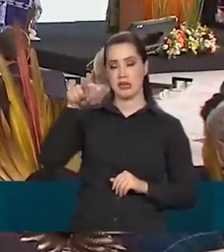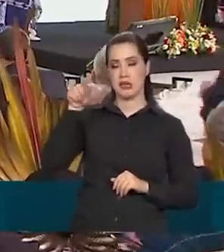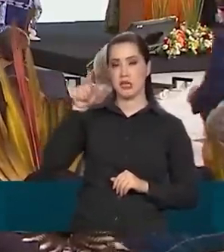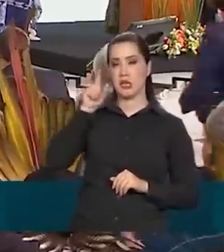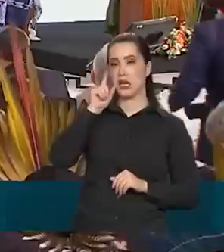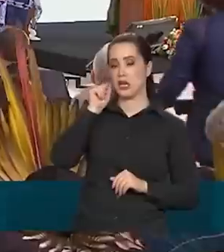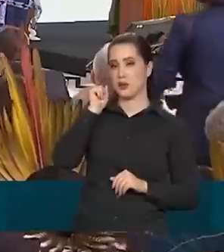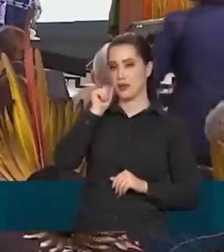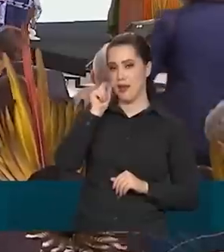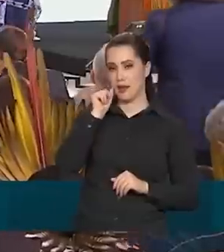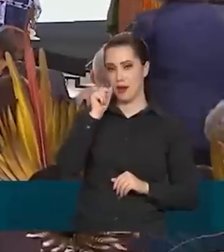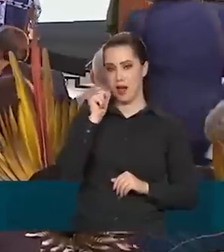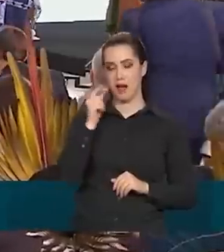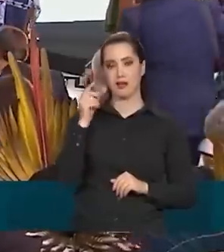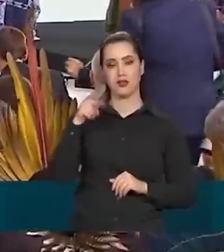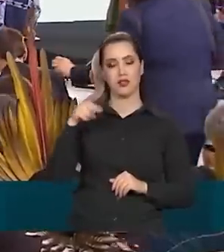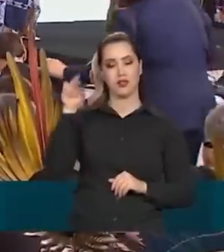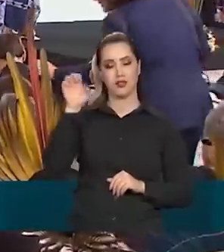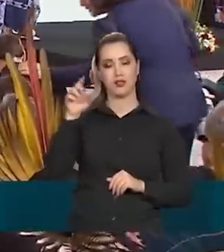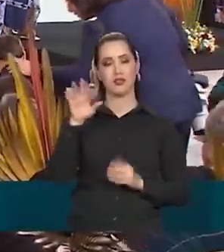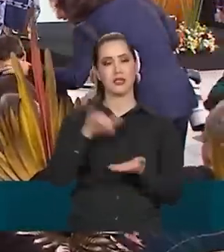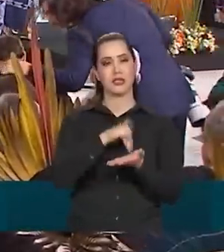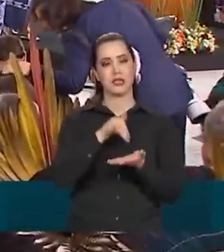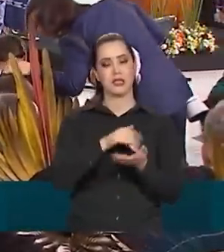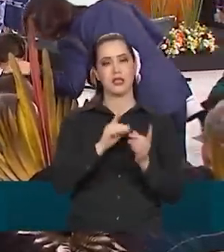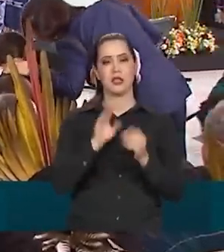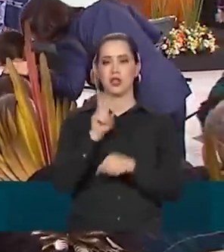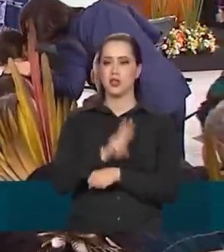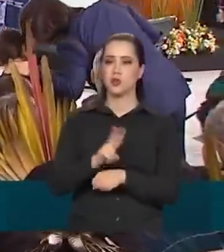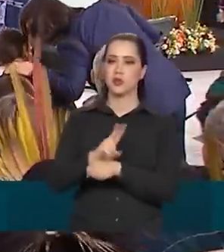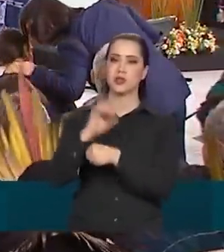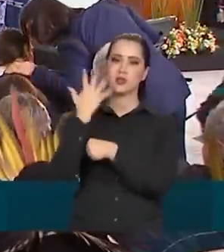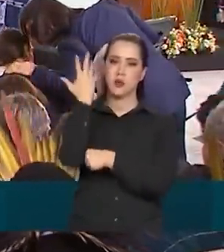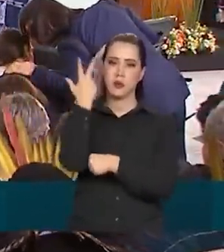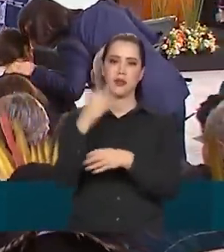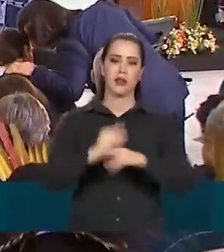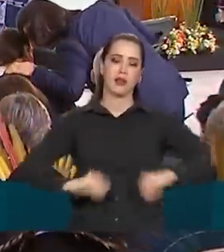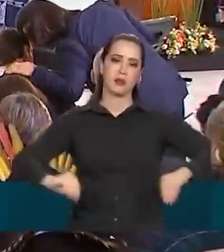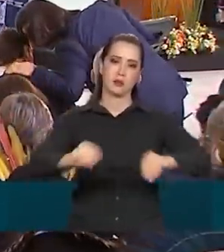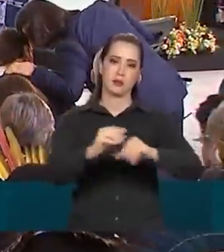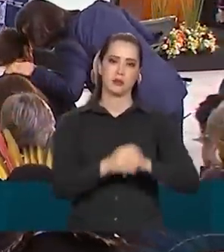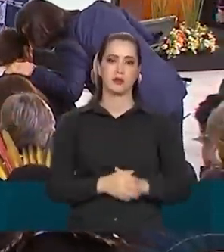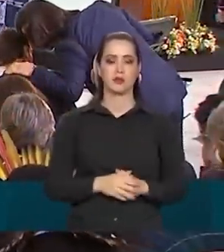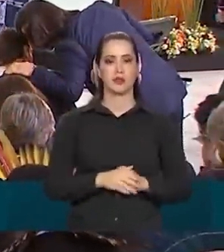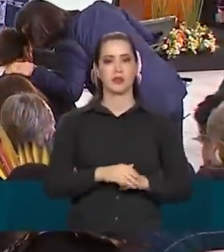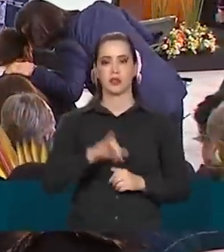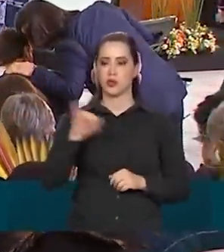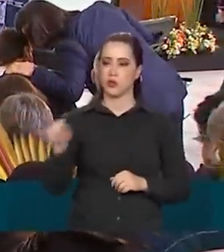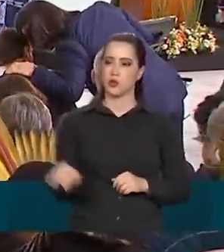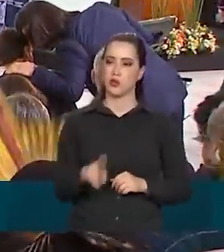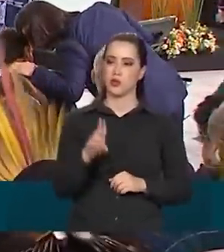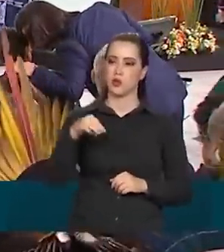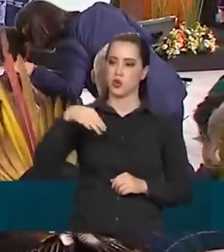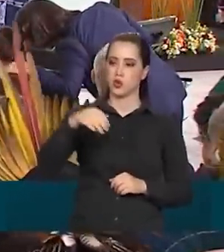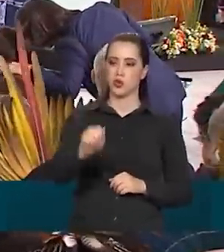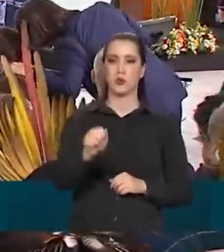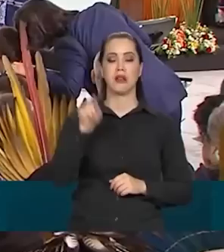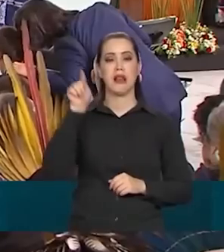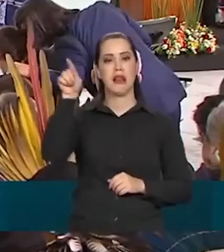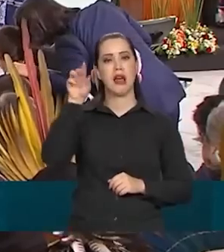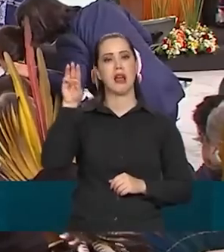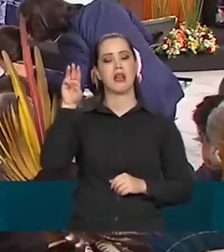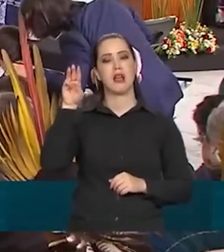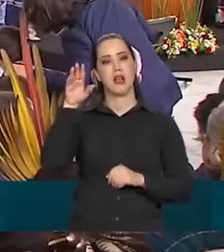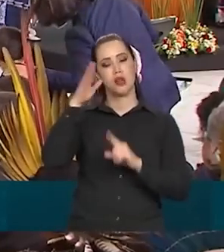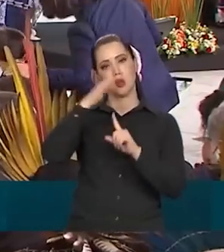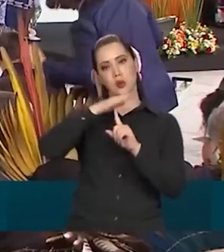que será a secretária de Gestão Ambiental e Territorial. A Juma Chipaia, lá de Altamira,